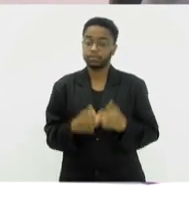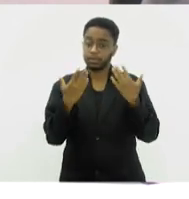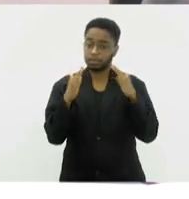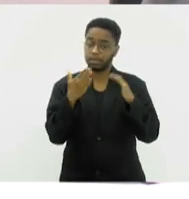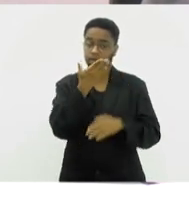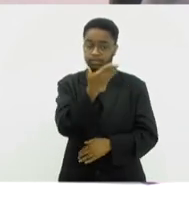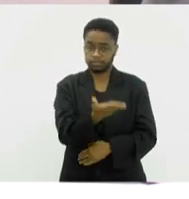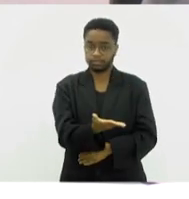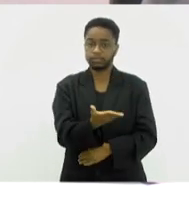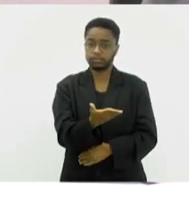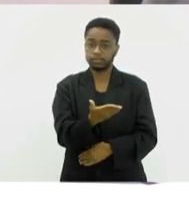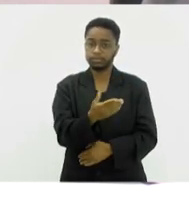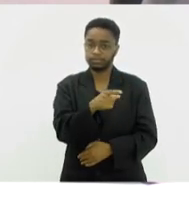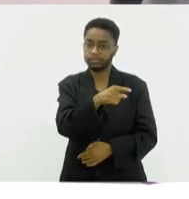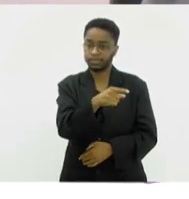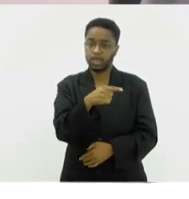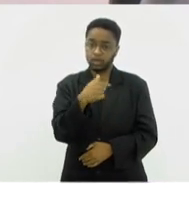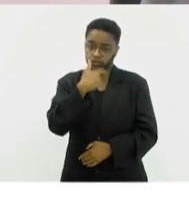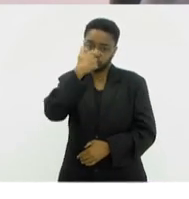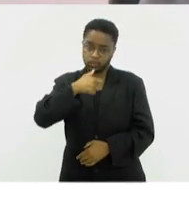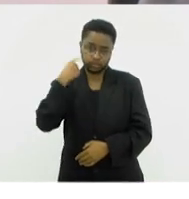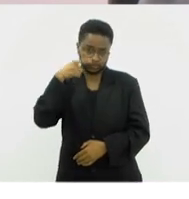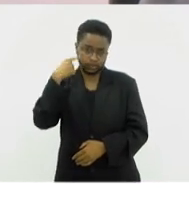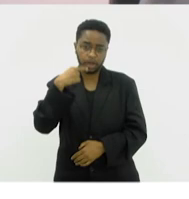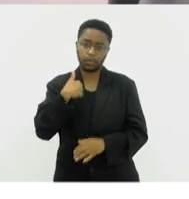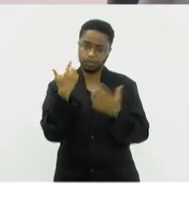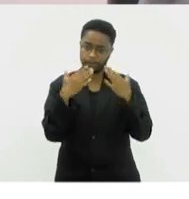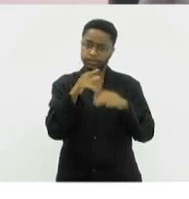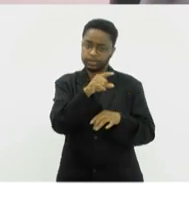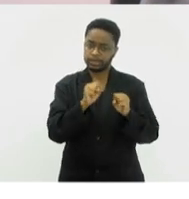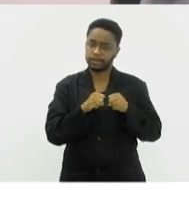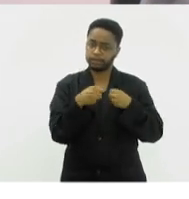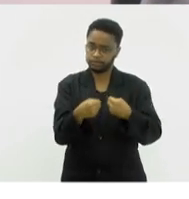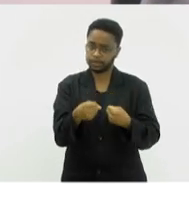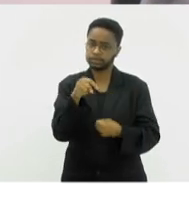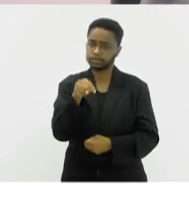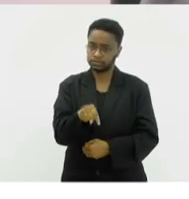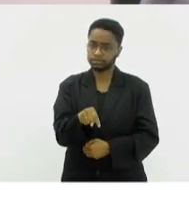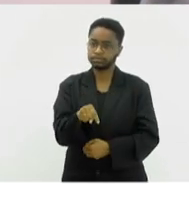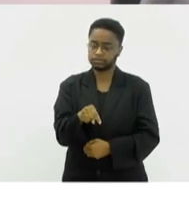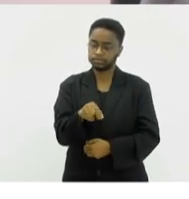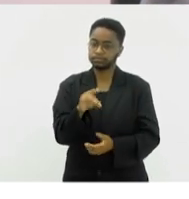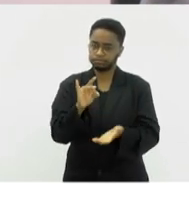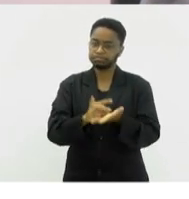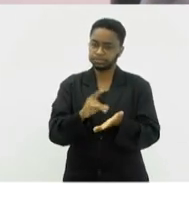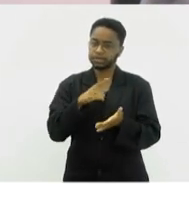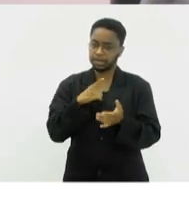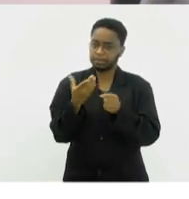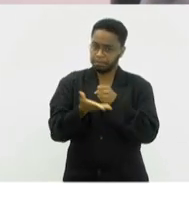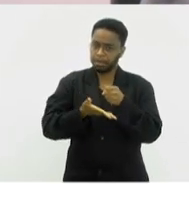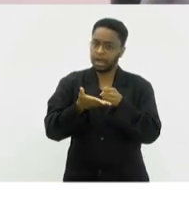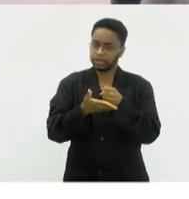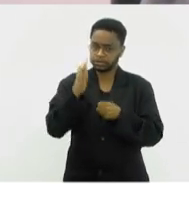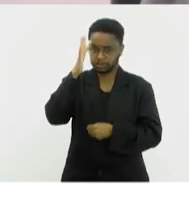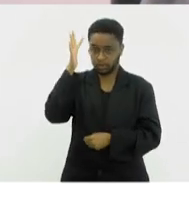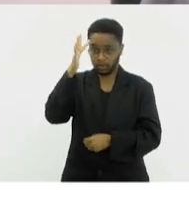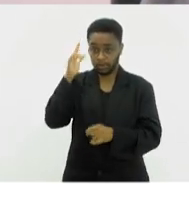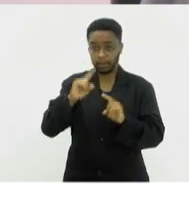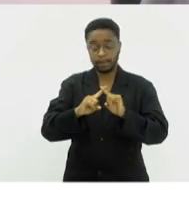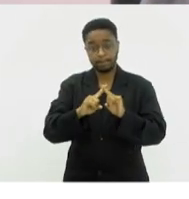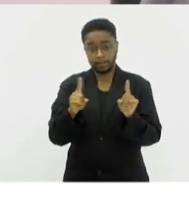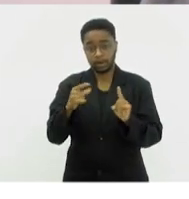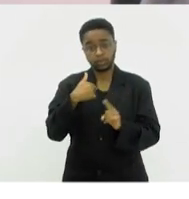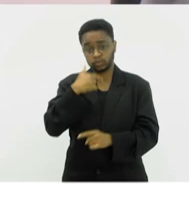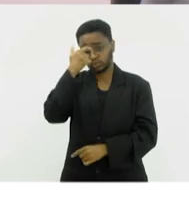Parabenizo, como advogado, tá? A defesa que Vossa Excelência faz é absolutamente fundamentada. Mas eu